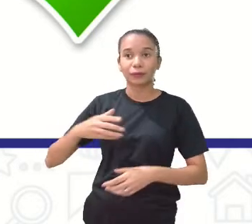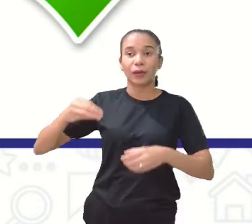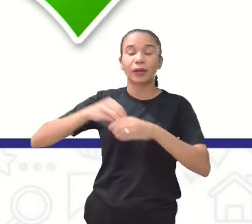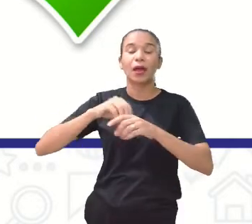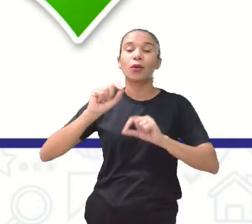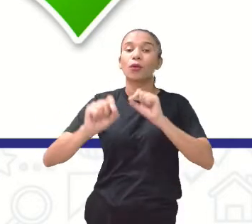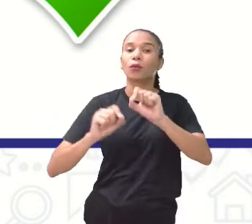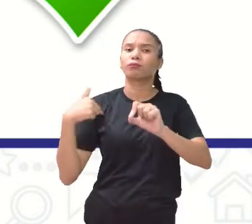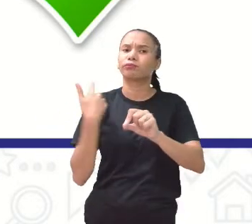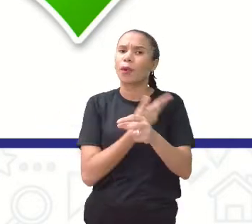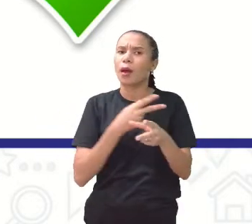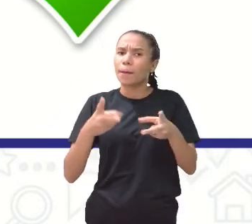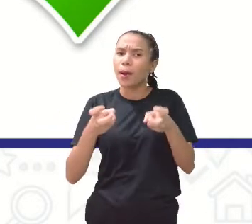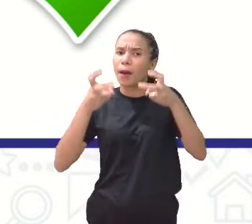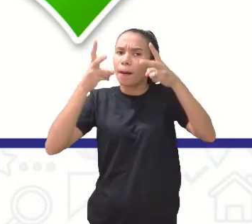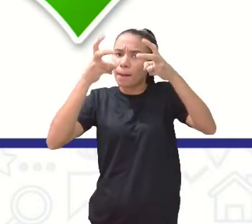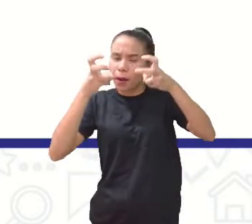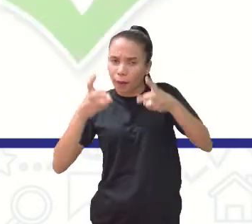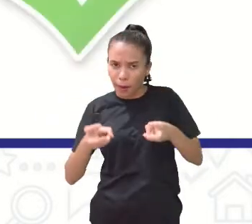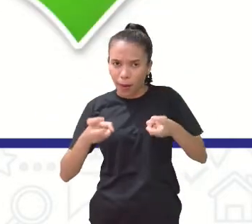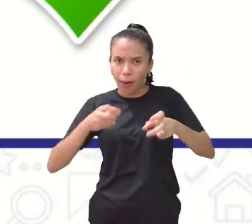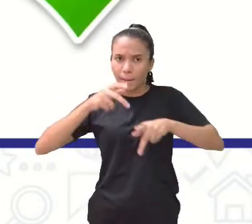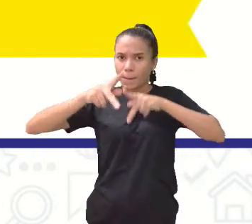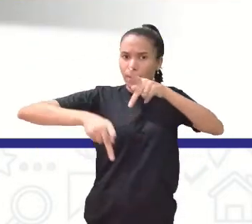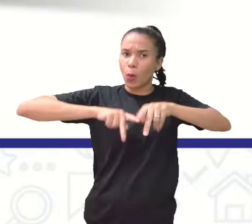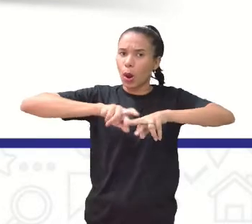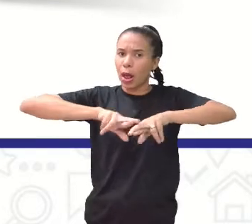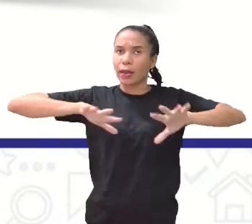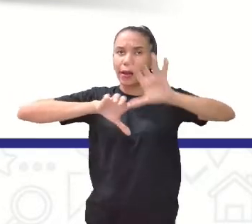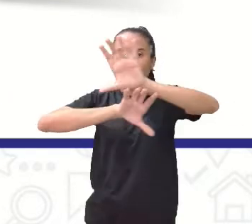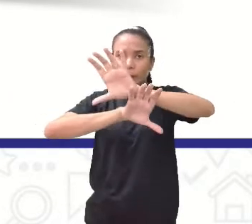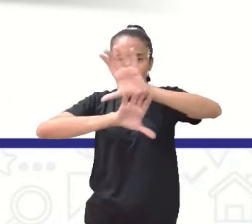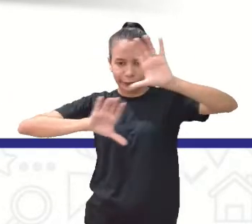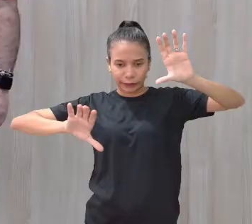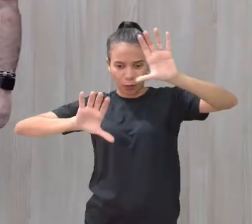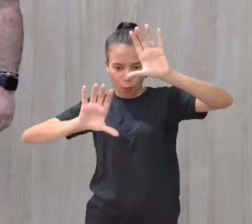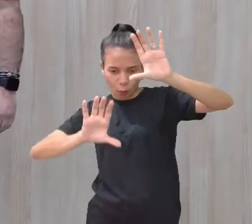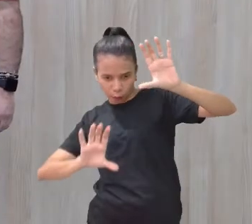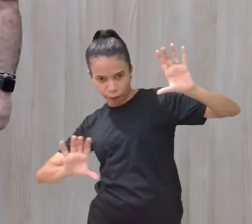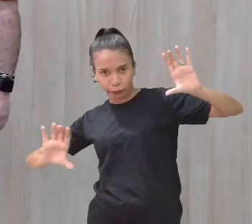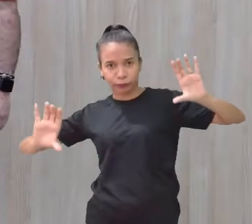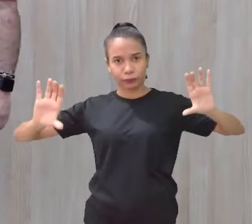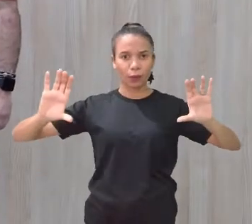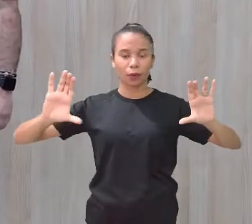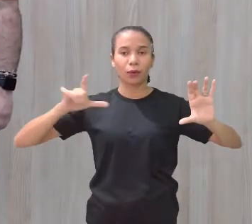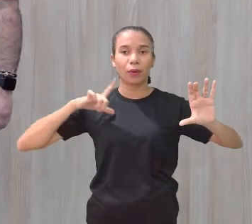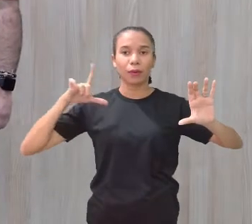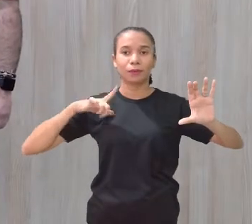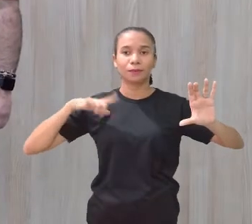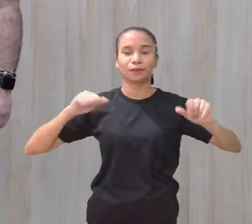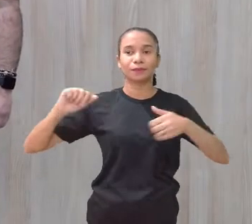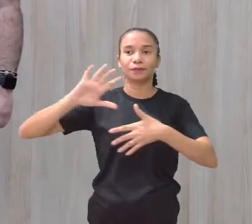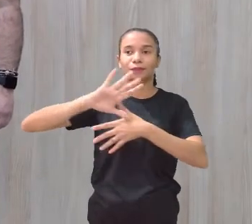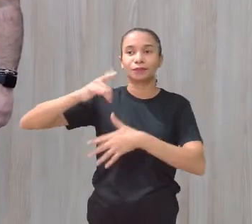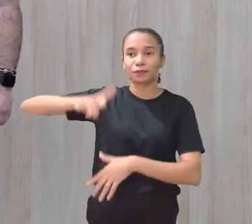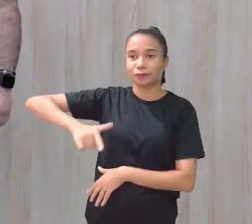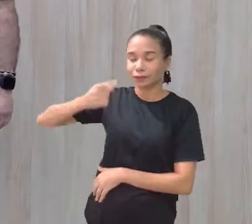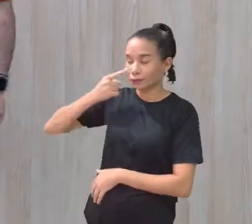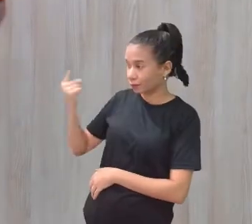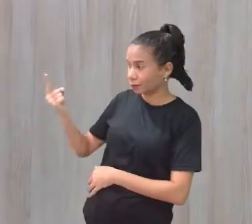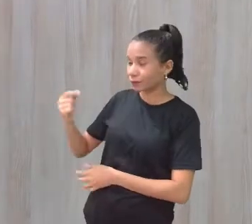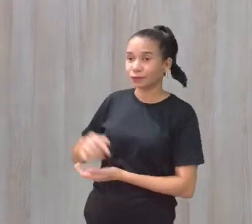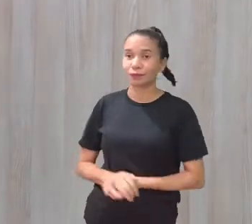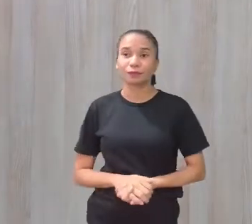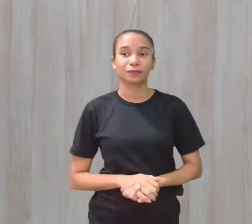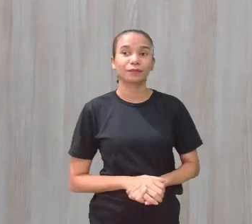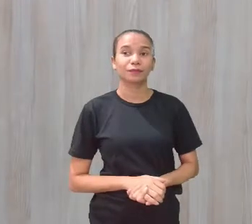onde a gente vai ter aqui dois tipos de povos, né? Então, deixa eu ver, tem o mapa de novo aqui, tem que ficar voltando aqui.